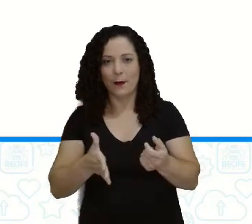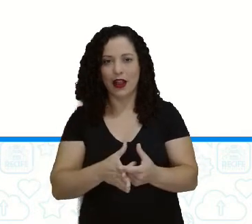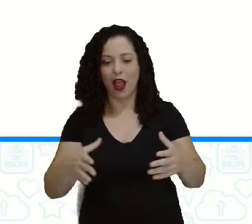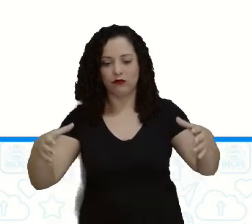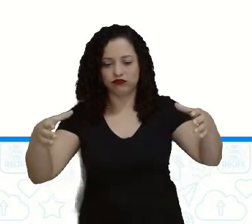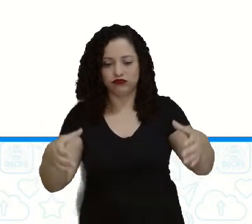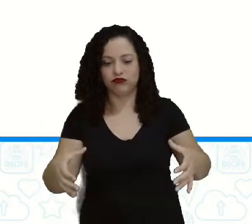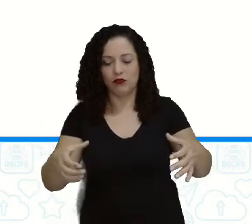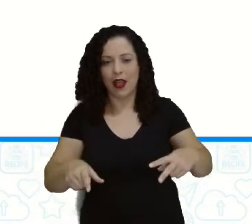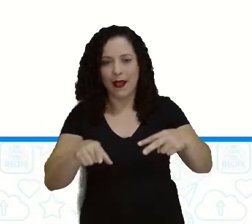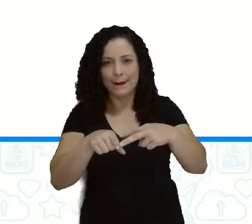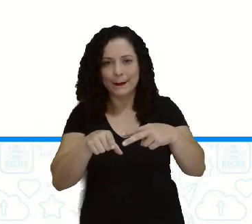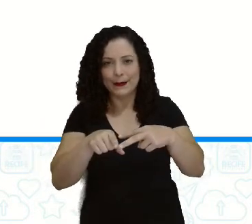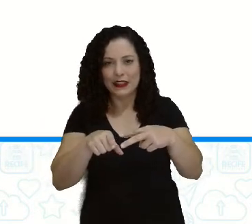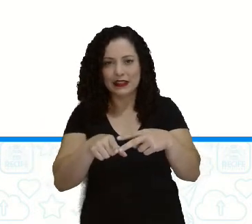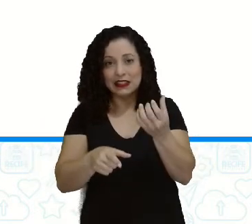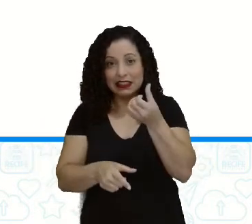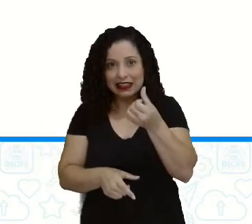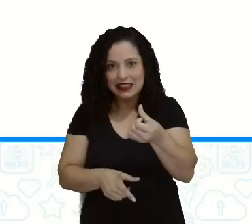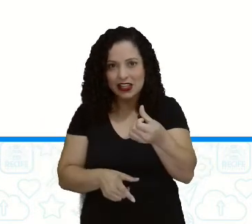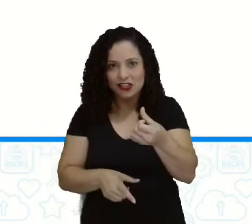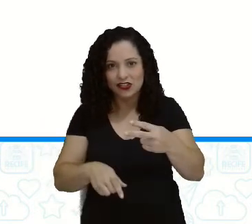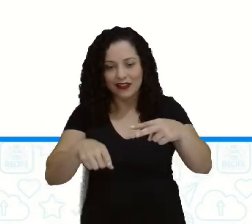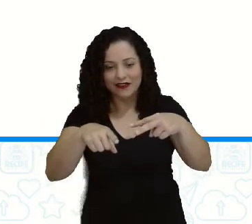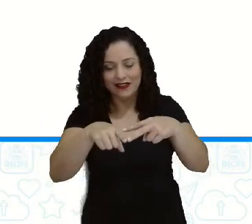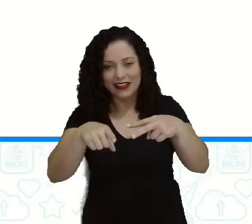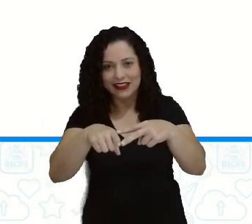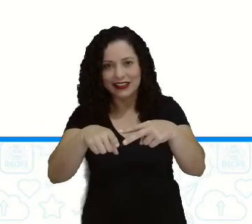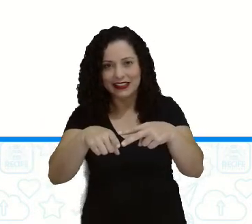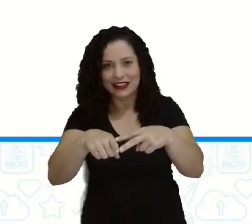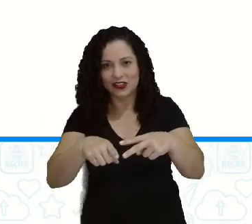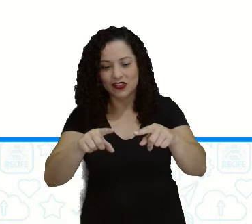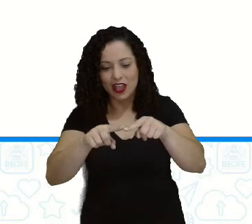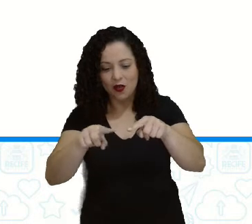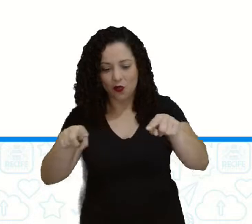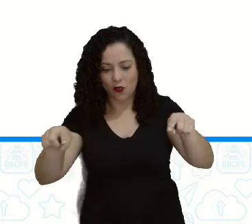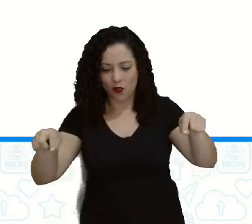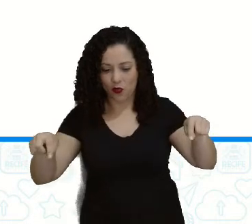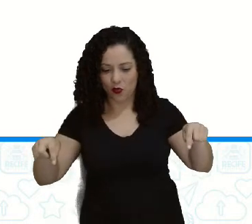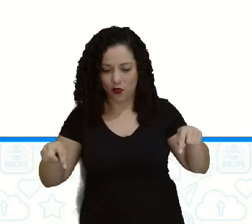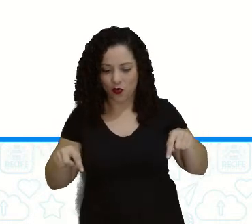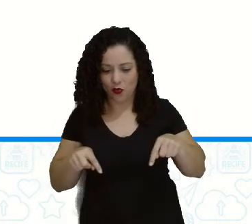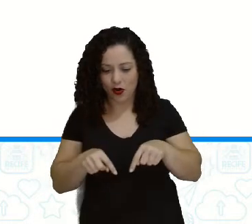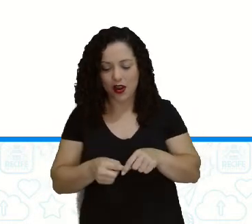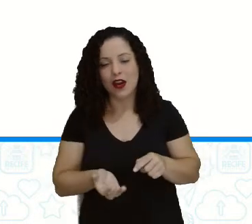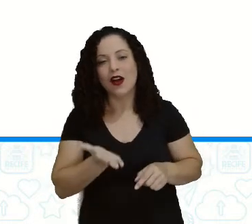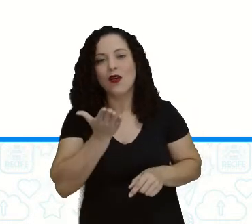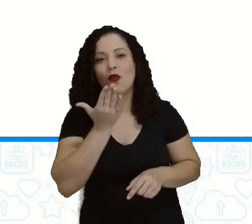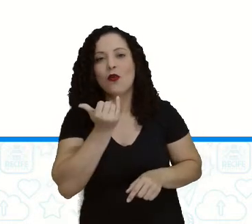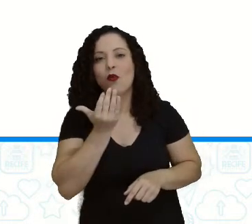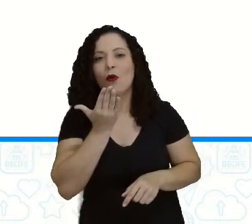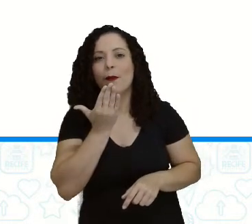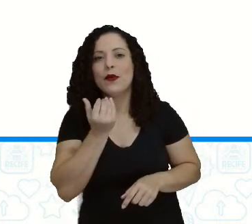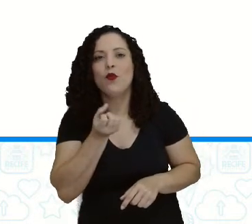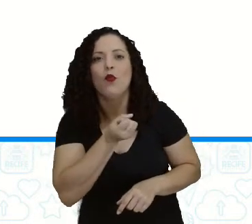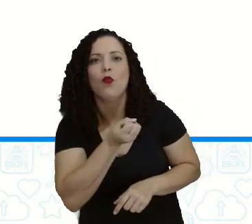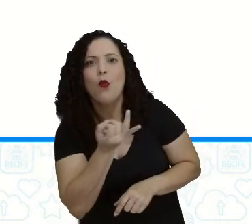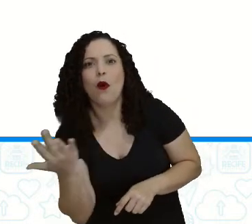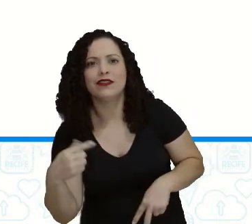fatias e comeu a terça parte. Quantas fatias Gustavo